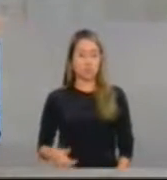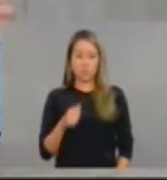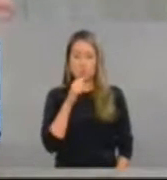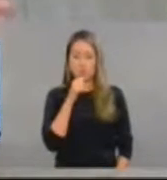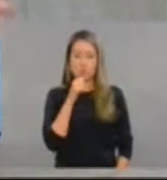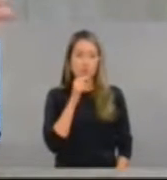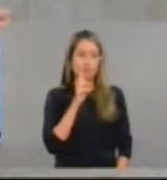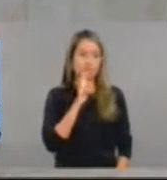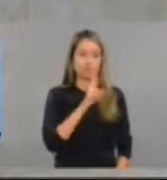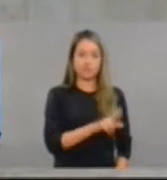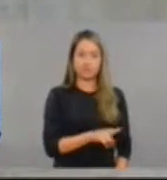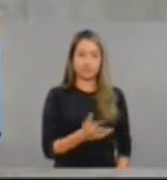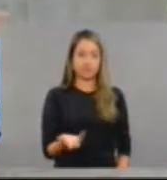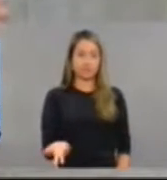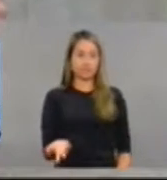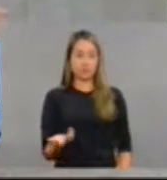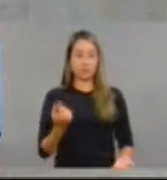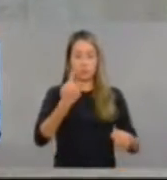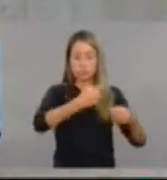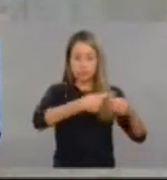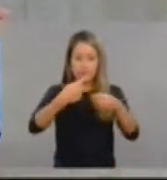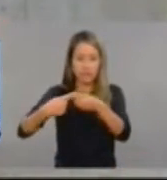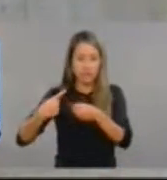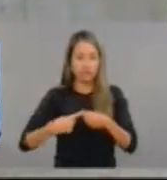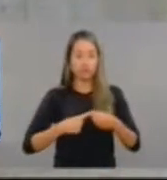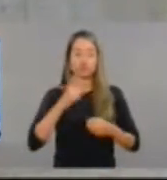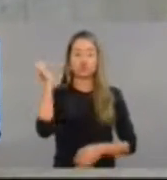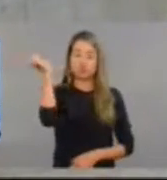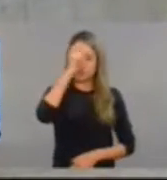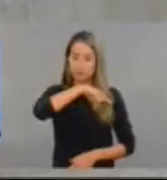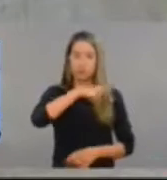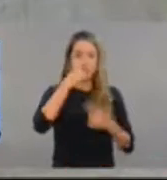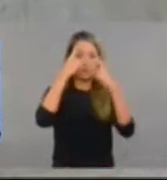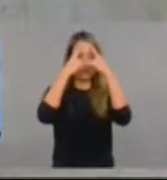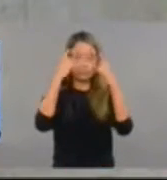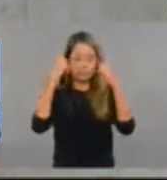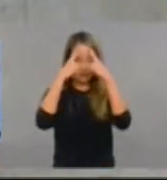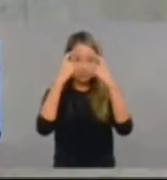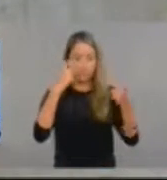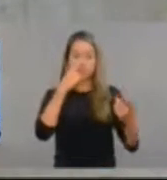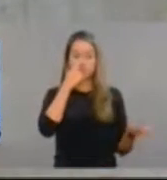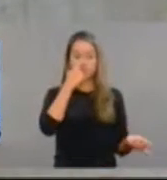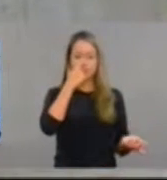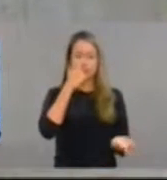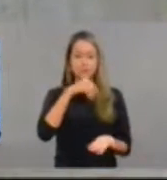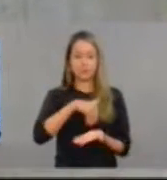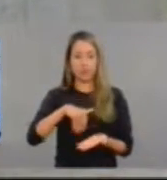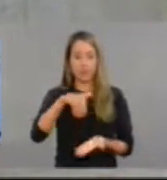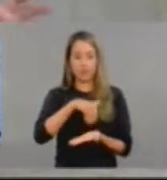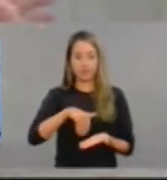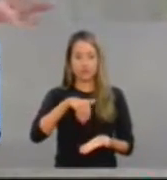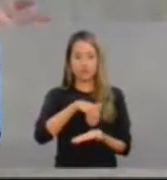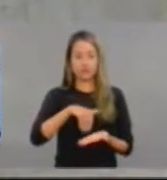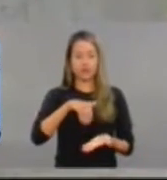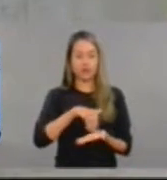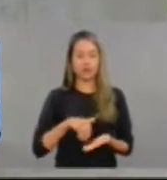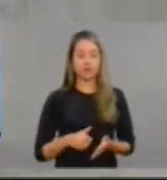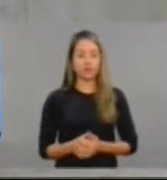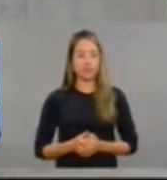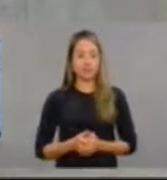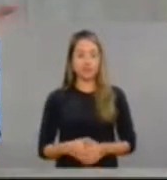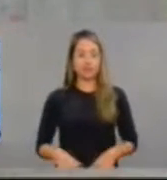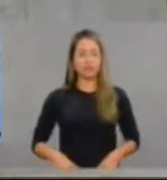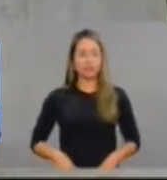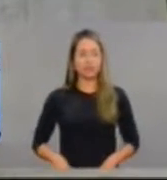criminalidade no interior que tem aumentado a secretaria tem mostrado números que outros entidades